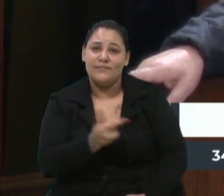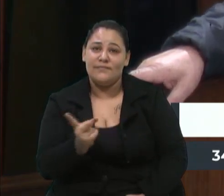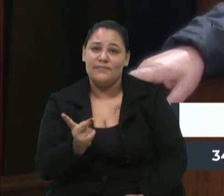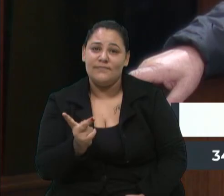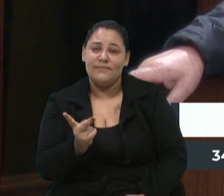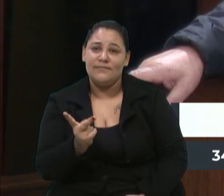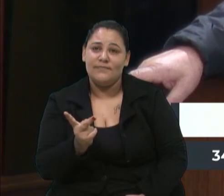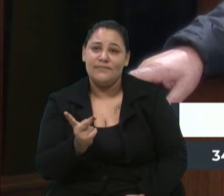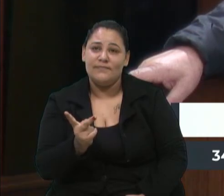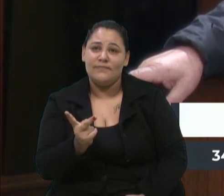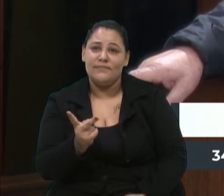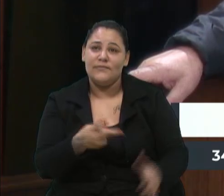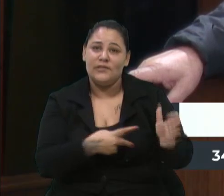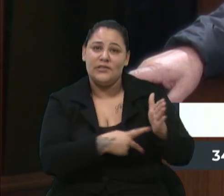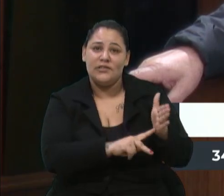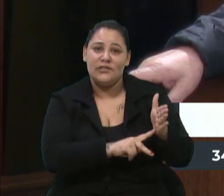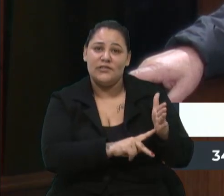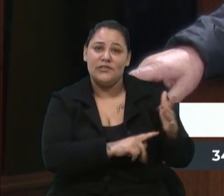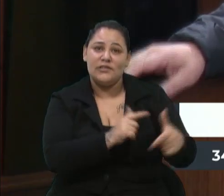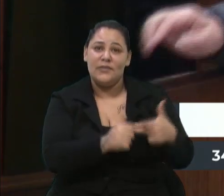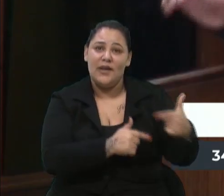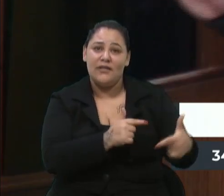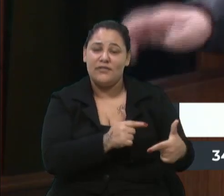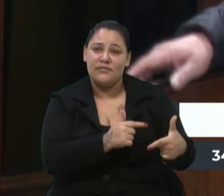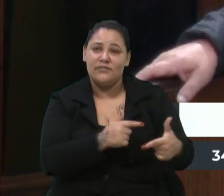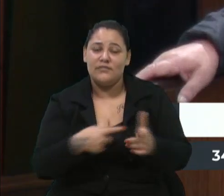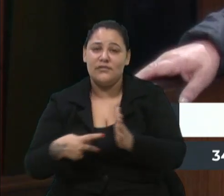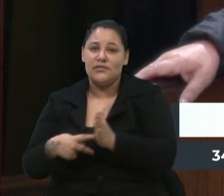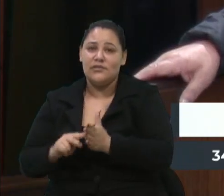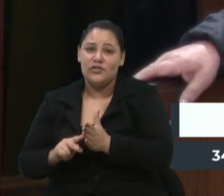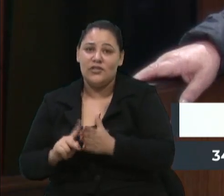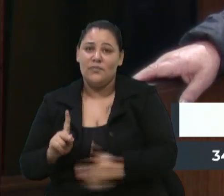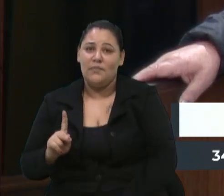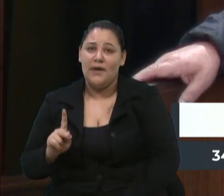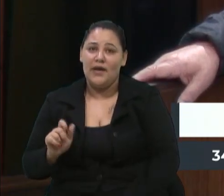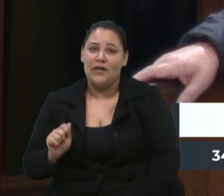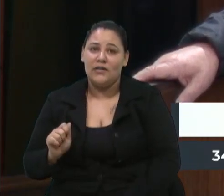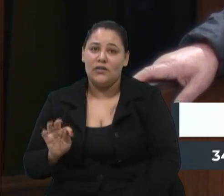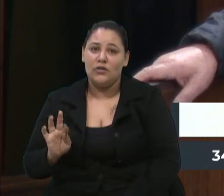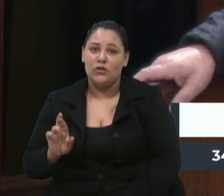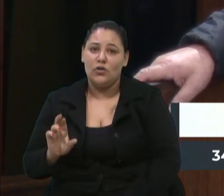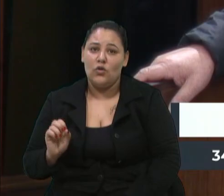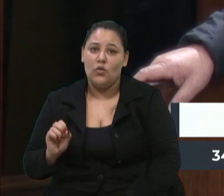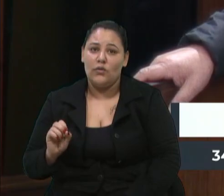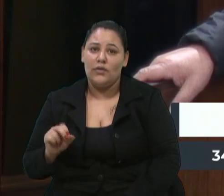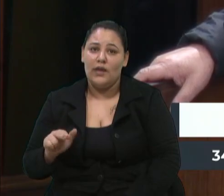categorias, o sindicato dos trabalhadores e para o sindicato patronal.